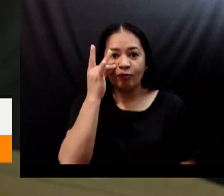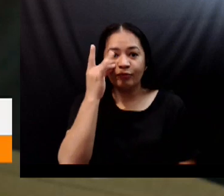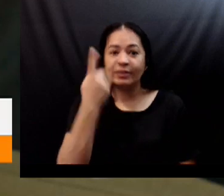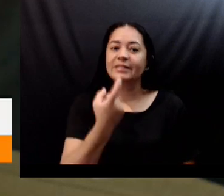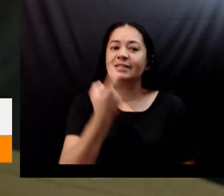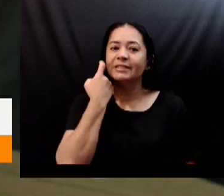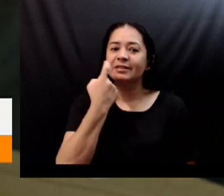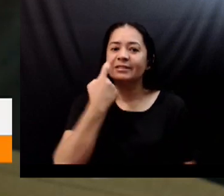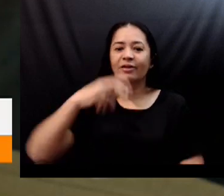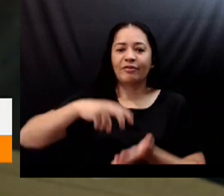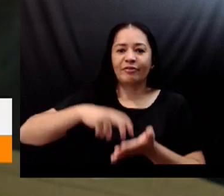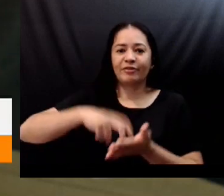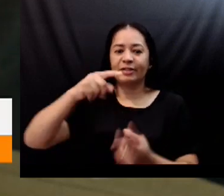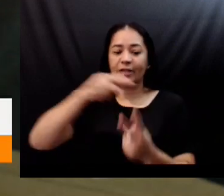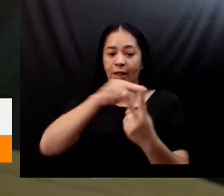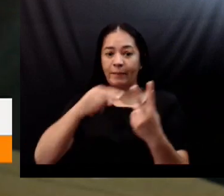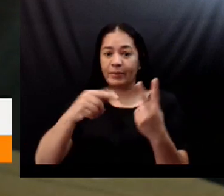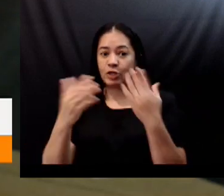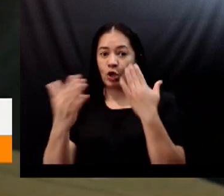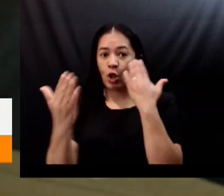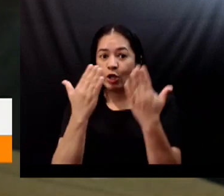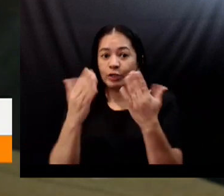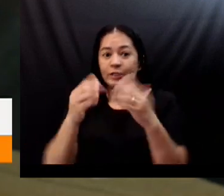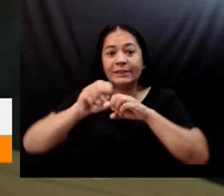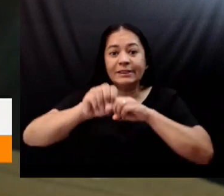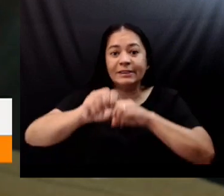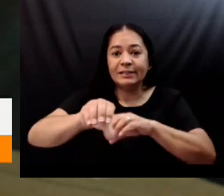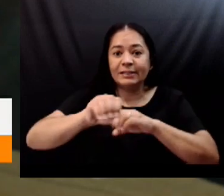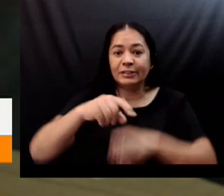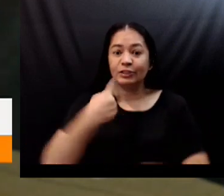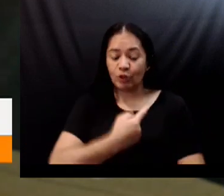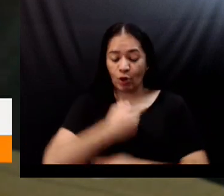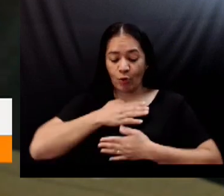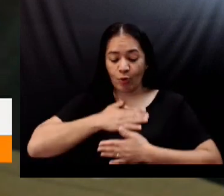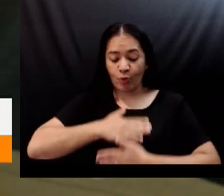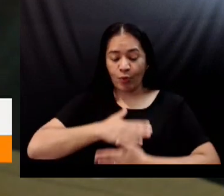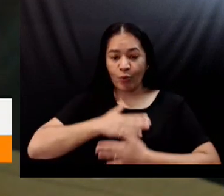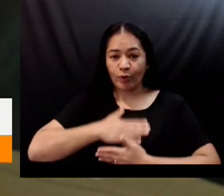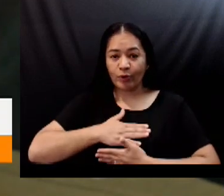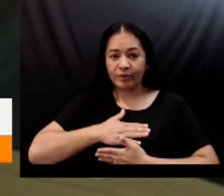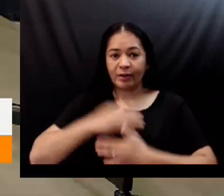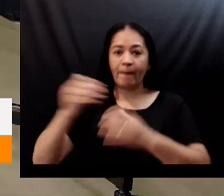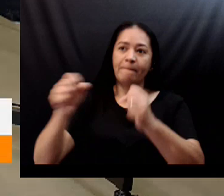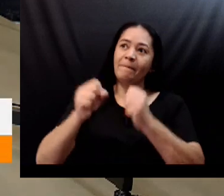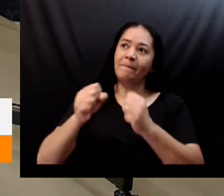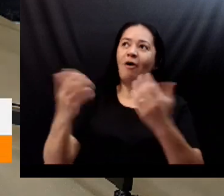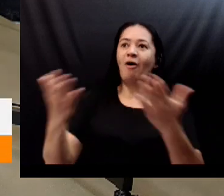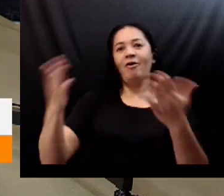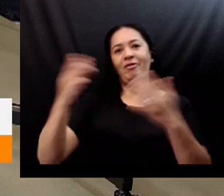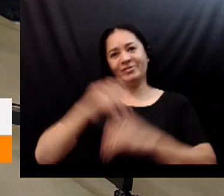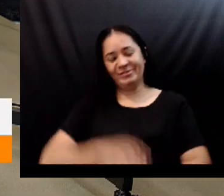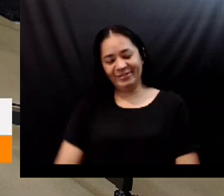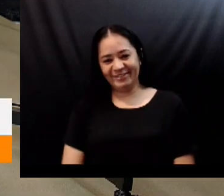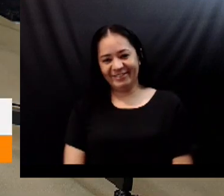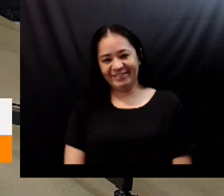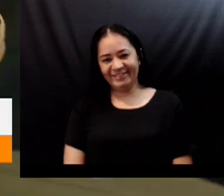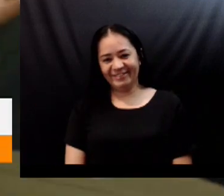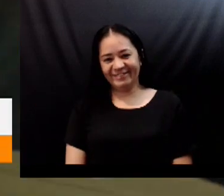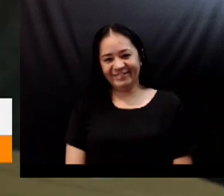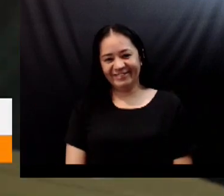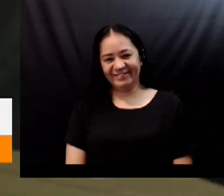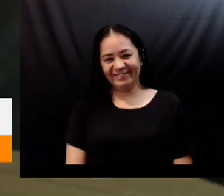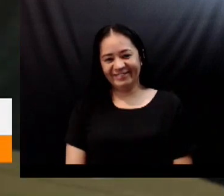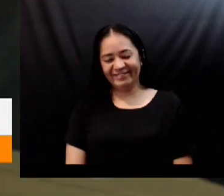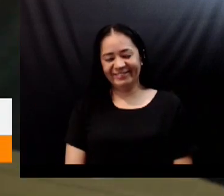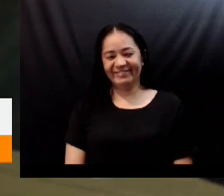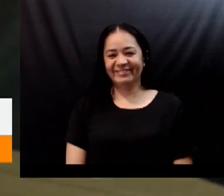duas psicólogas que estão ensinando a gente a descansar. Pode isso, produção? É impressionante. Vamos fazer o seguinte? Vamos